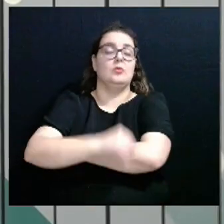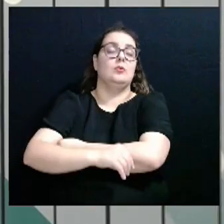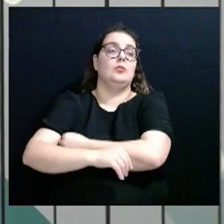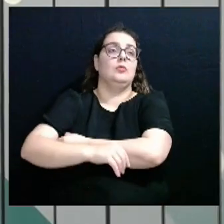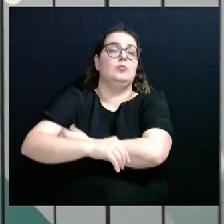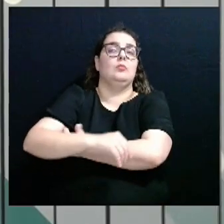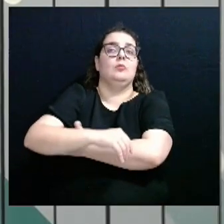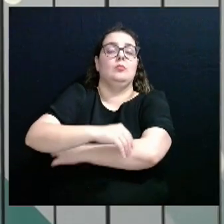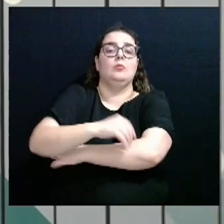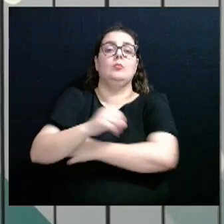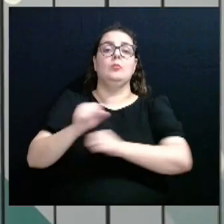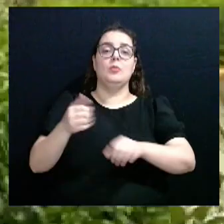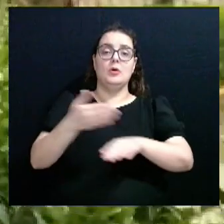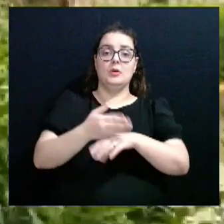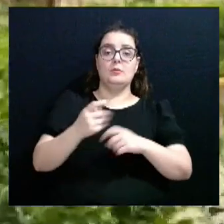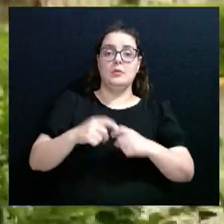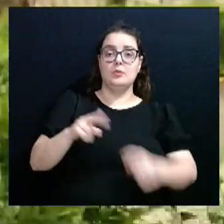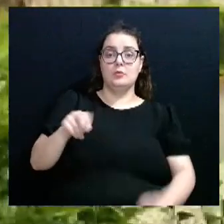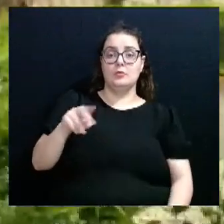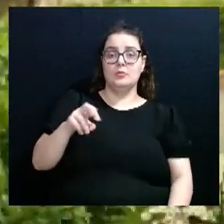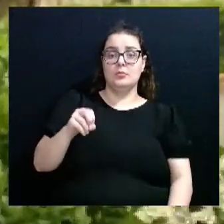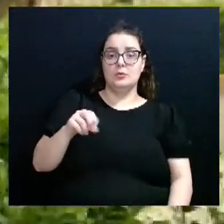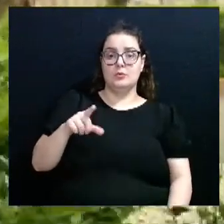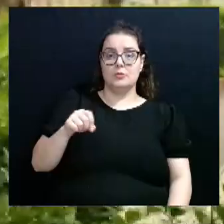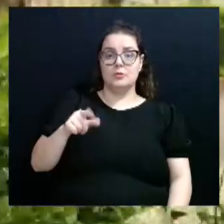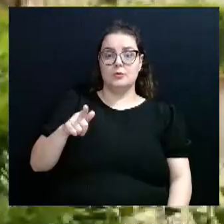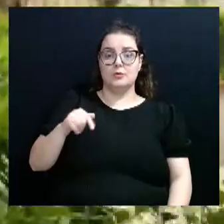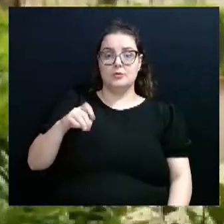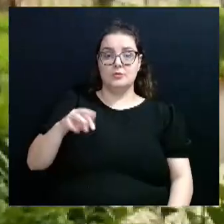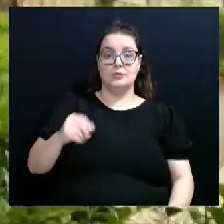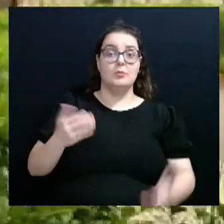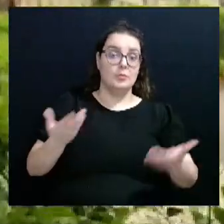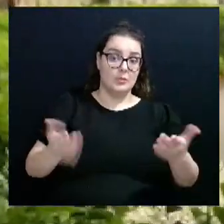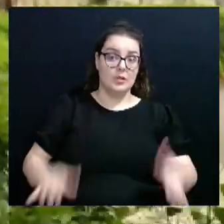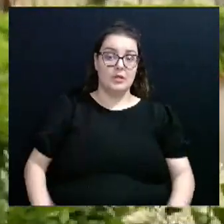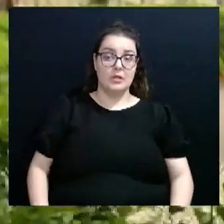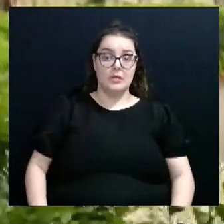urologista? Muito bem. Bom, sabemos